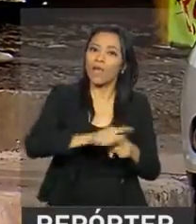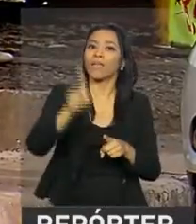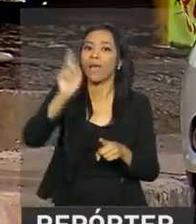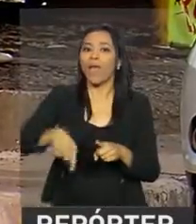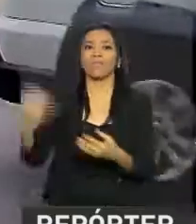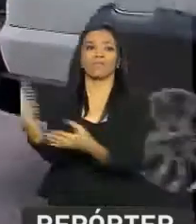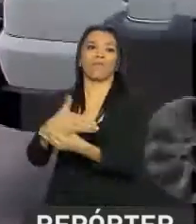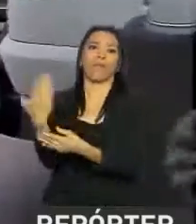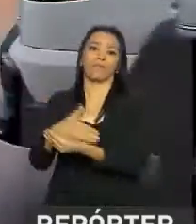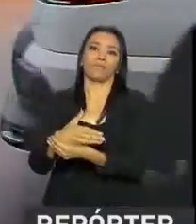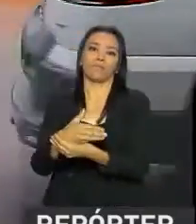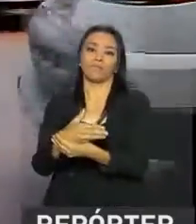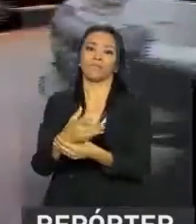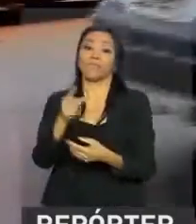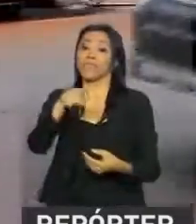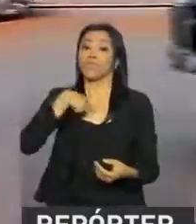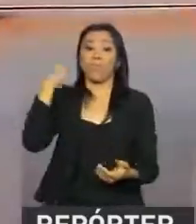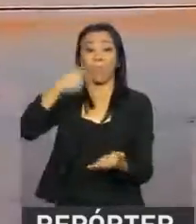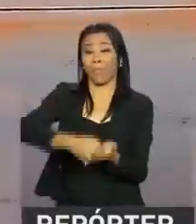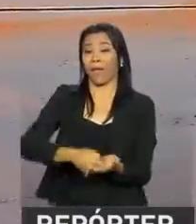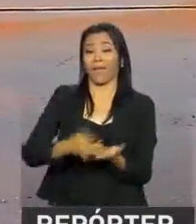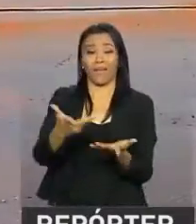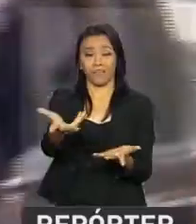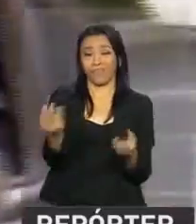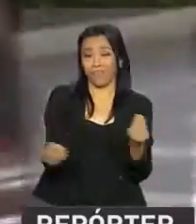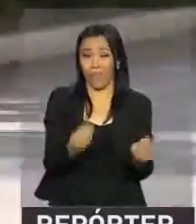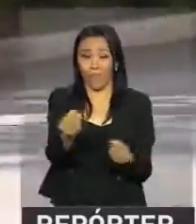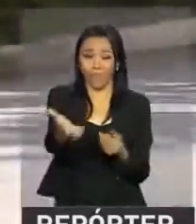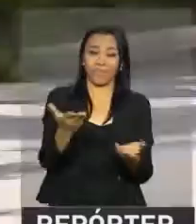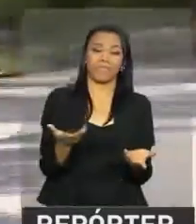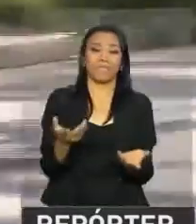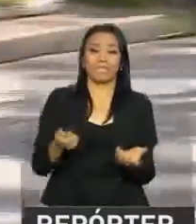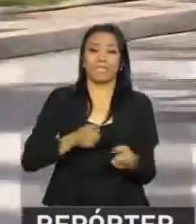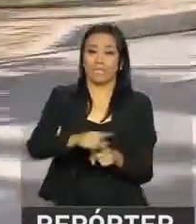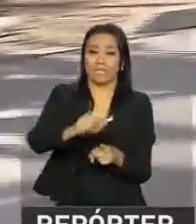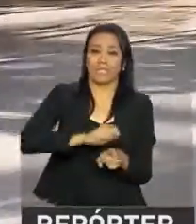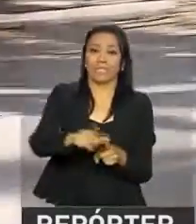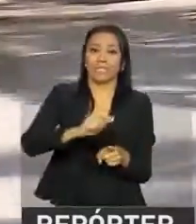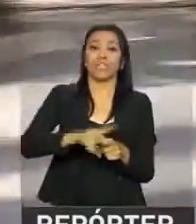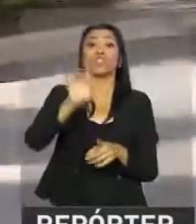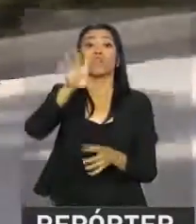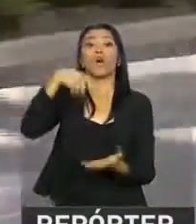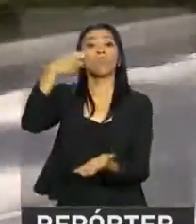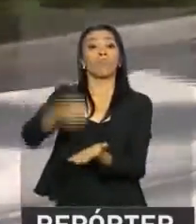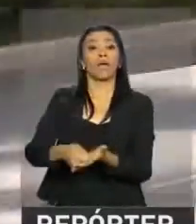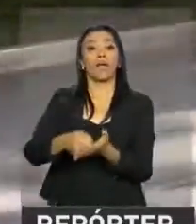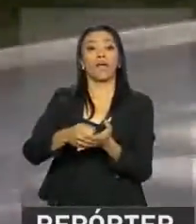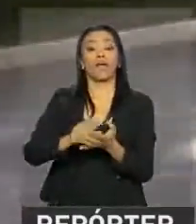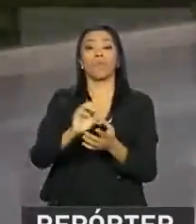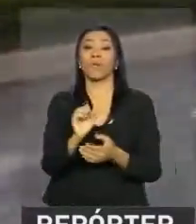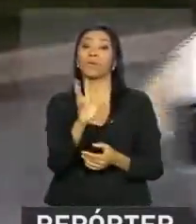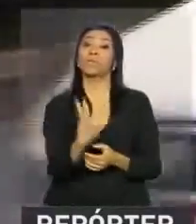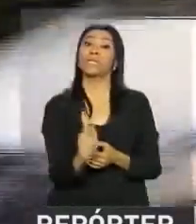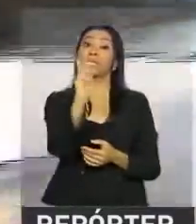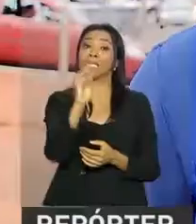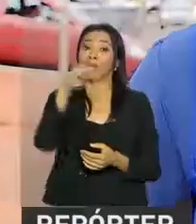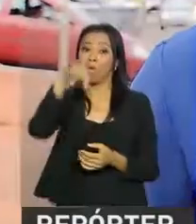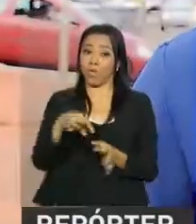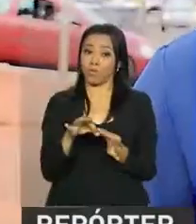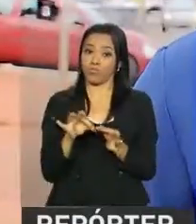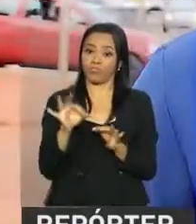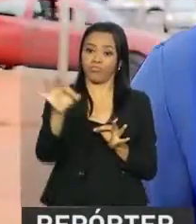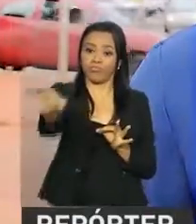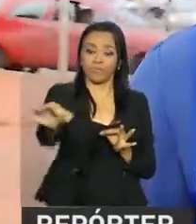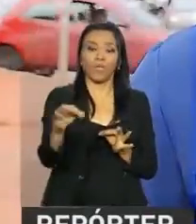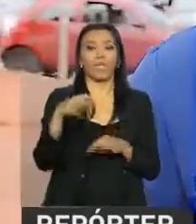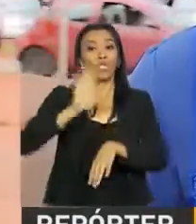intenção é não pagar para manter uma frota e pagar apenas pelo quilômetro percorrido e tempo utilizado o